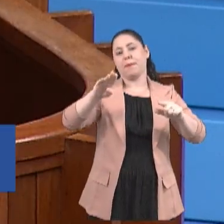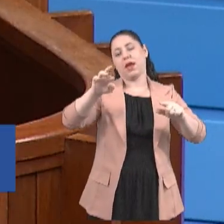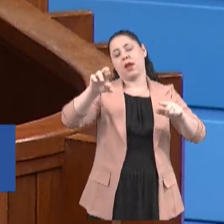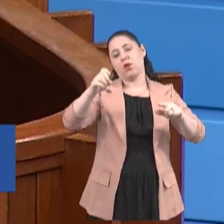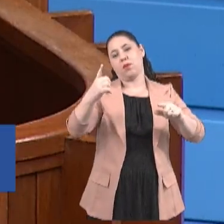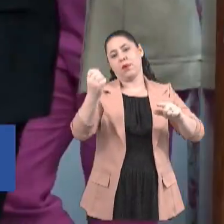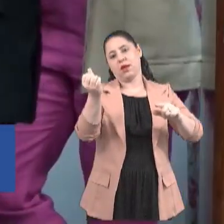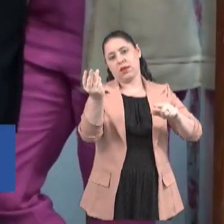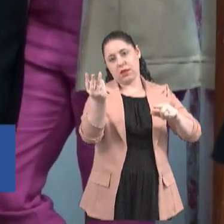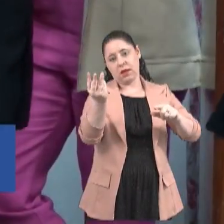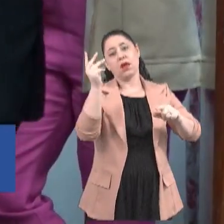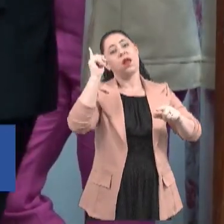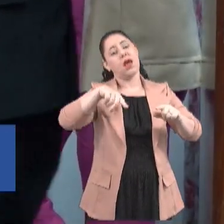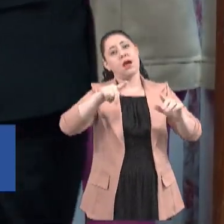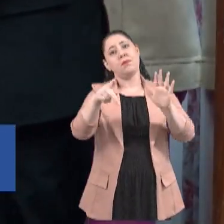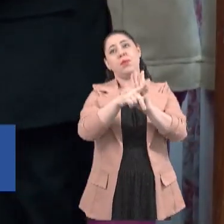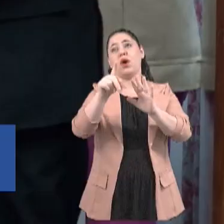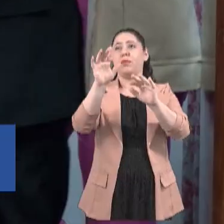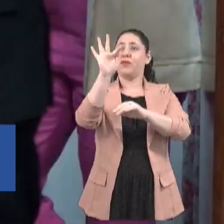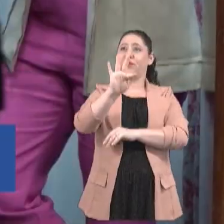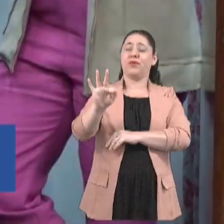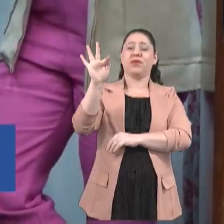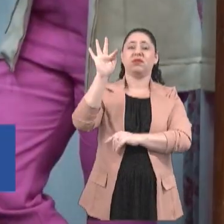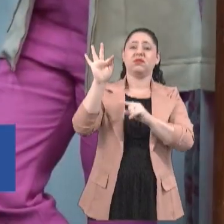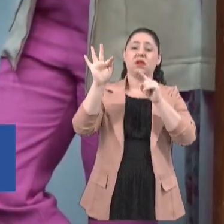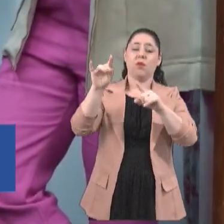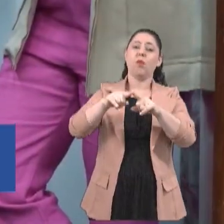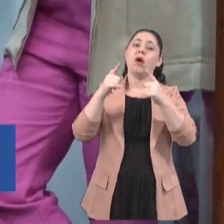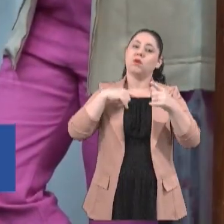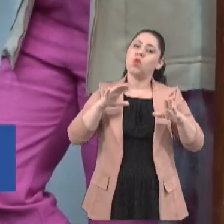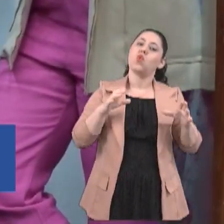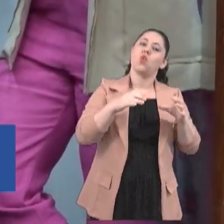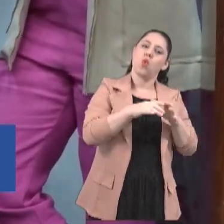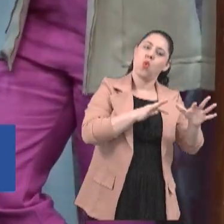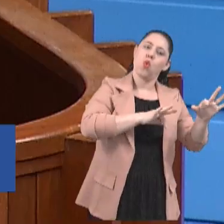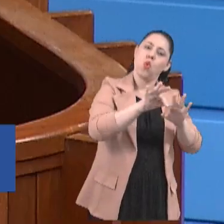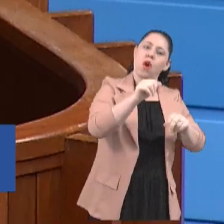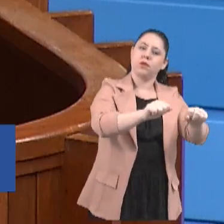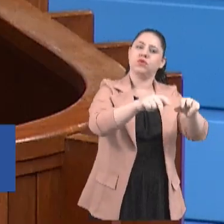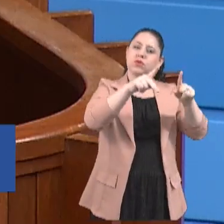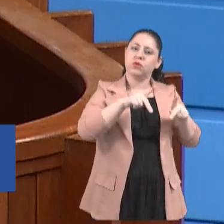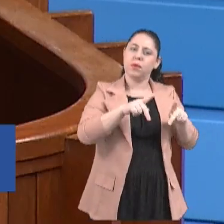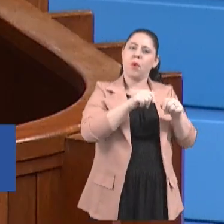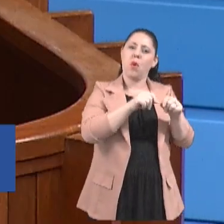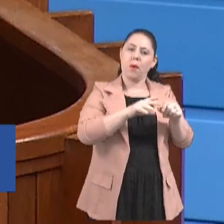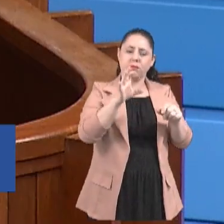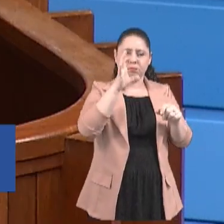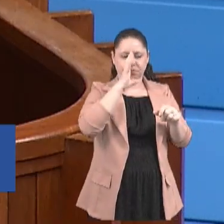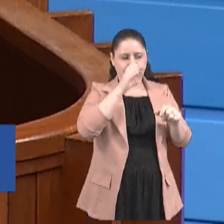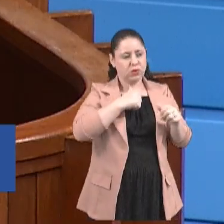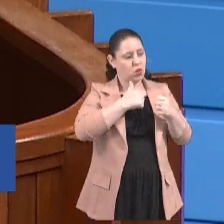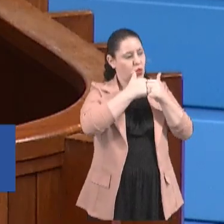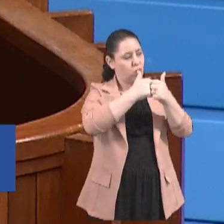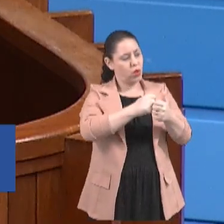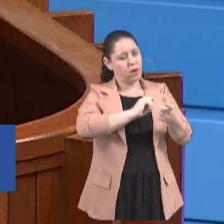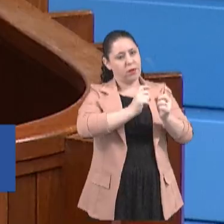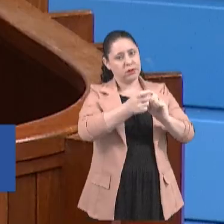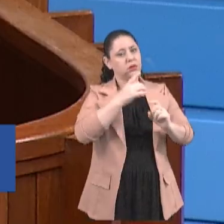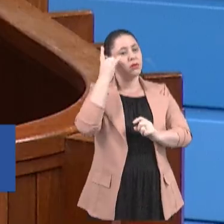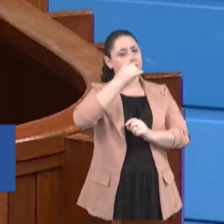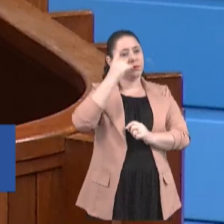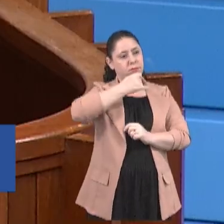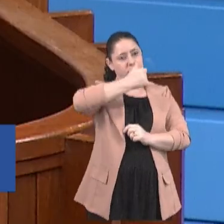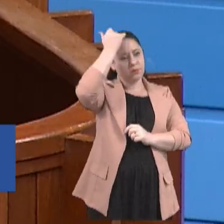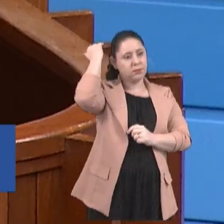porque a competência não é da Assembleia. Mesmo assim, fizemos a comissão, audiência pública bem conduzida pelo presidente da comissão,